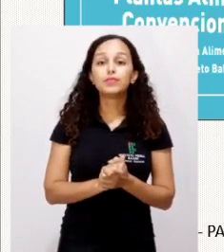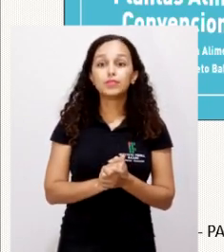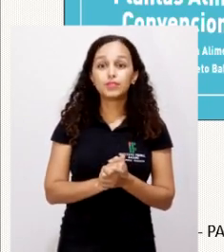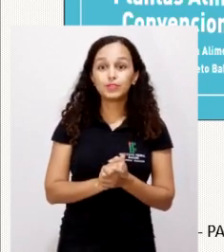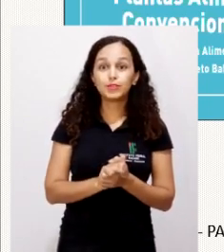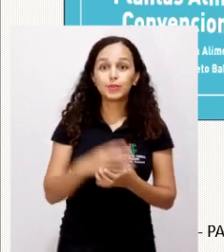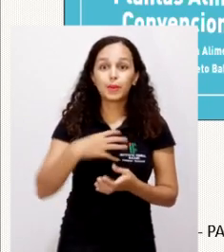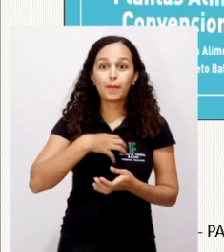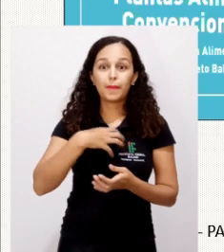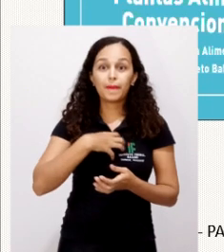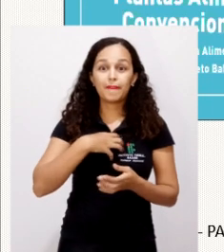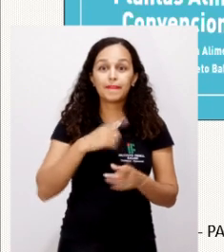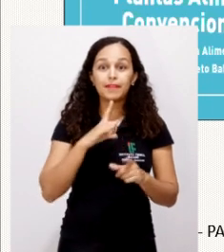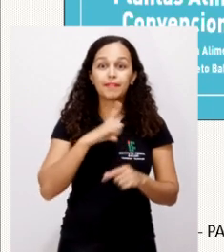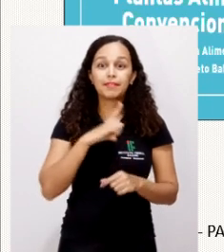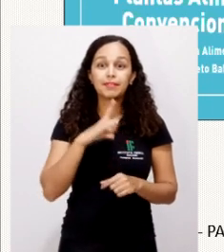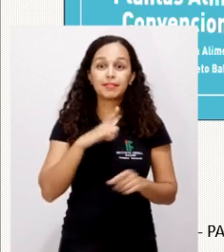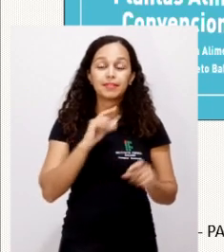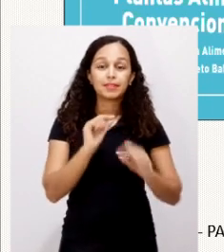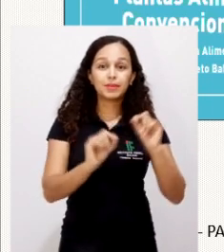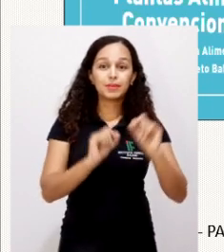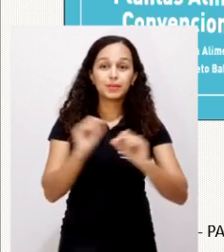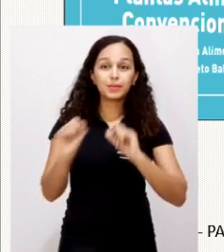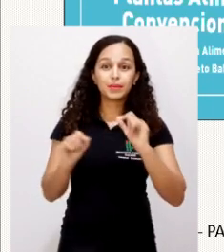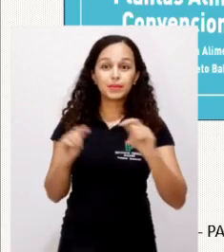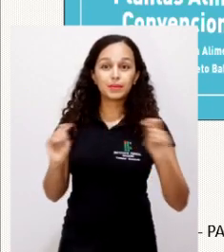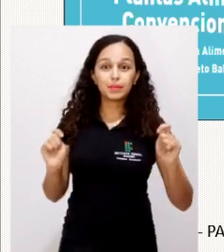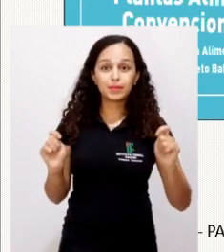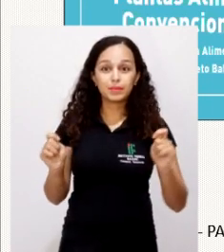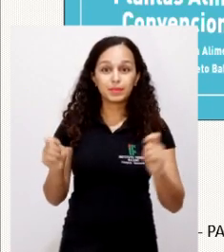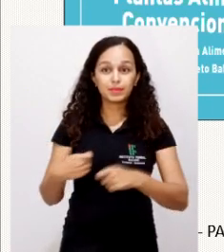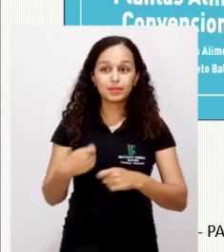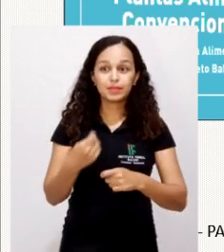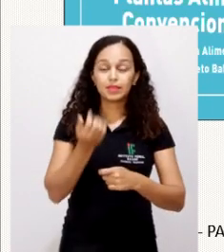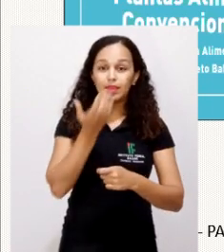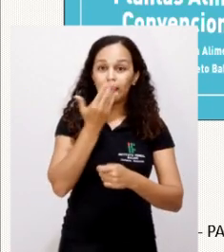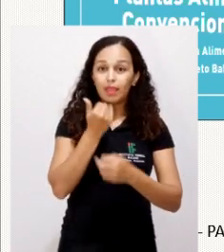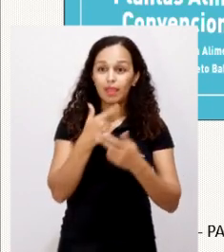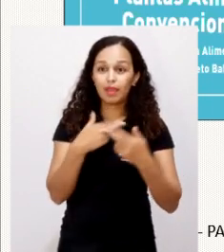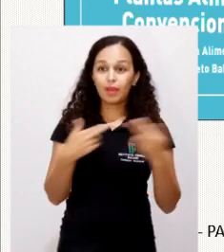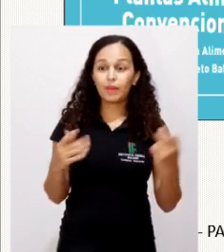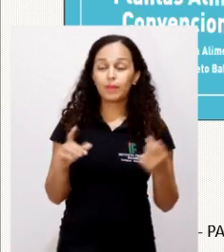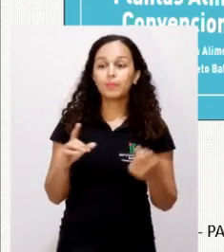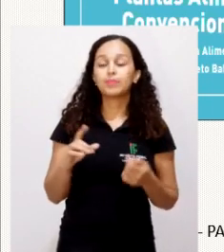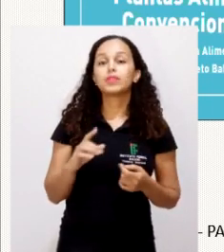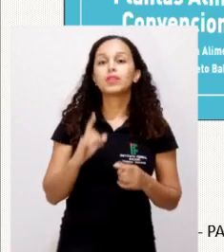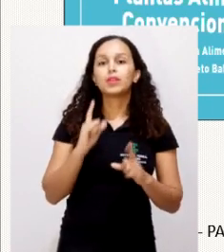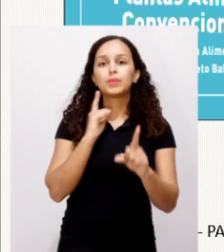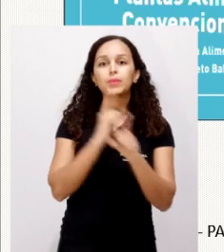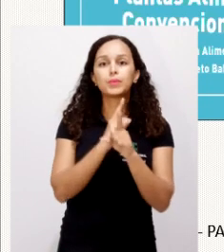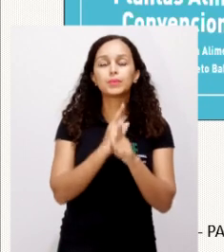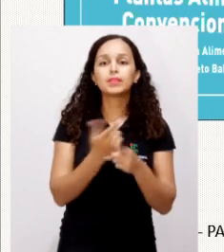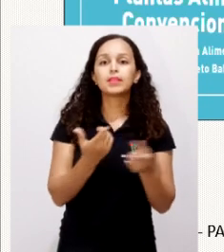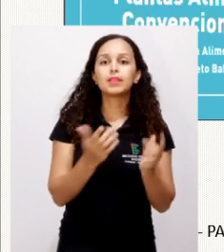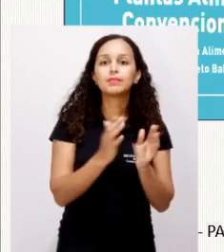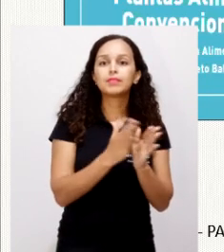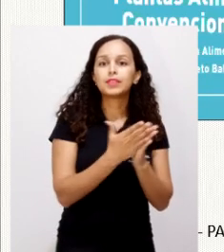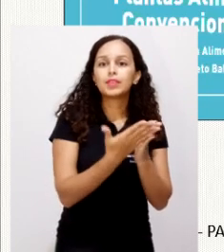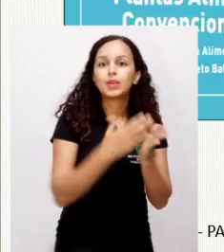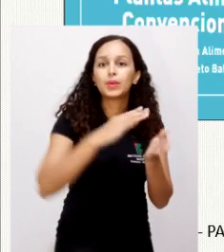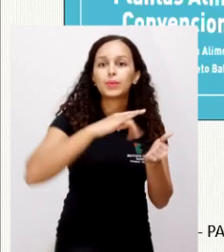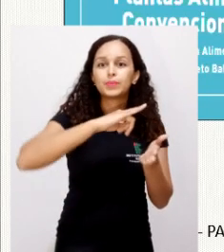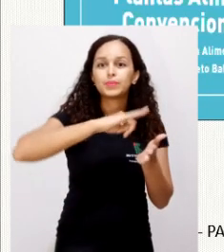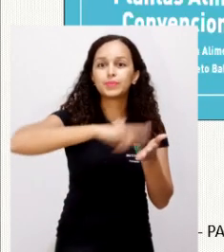a Bahia tem de potencial para ser colocado no prato, são 2 cartilhas que foram publicadas